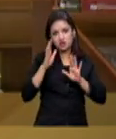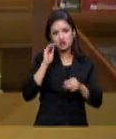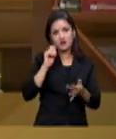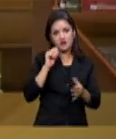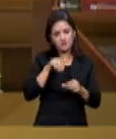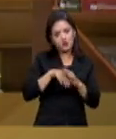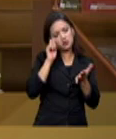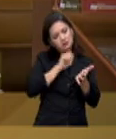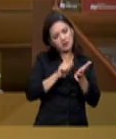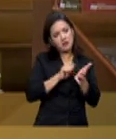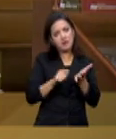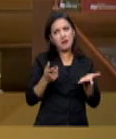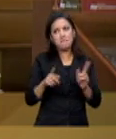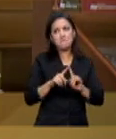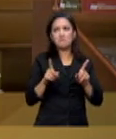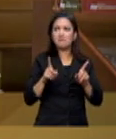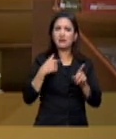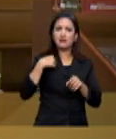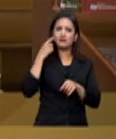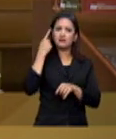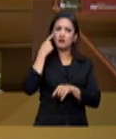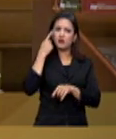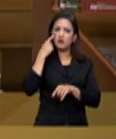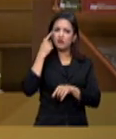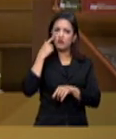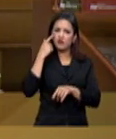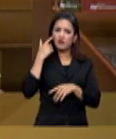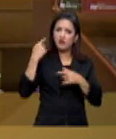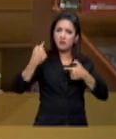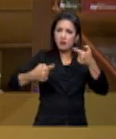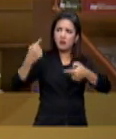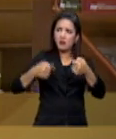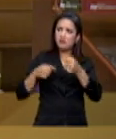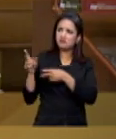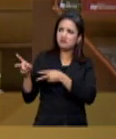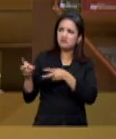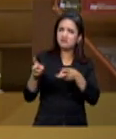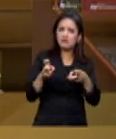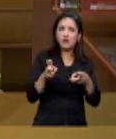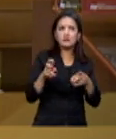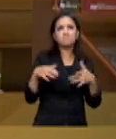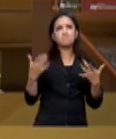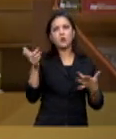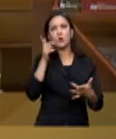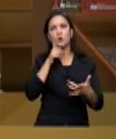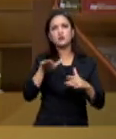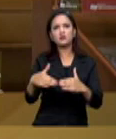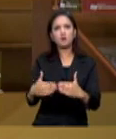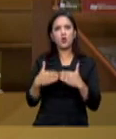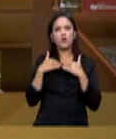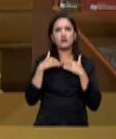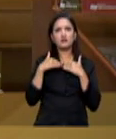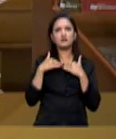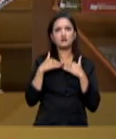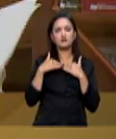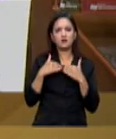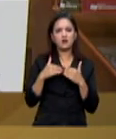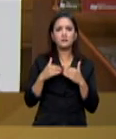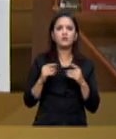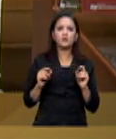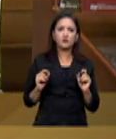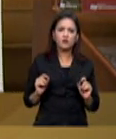os debates. E me convenci, a partir das intervenções dos colegas que me antecederam, de